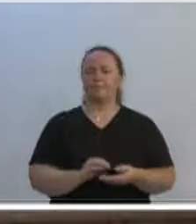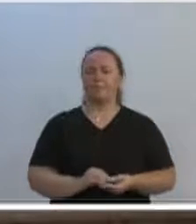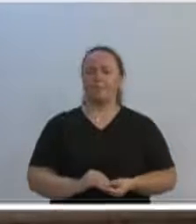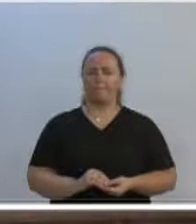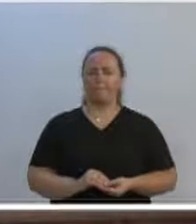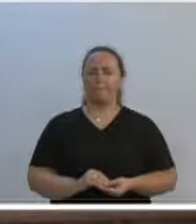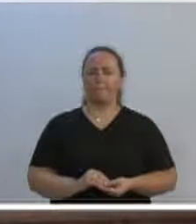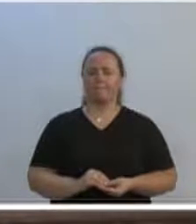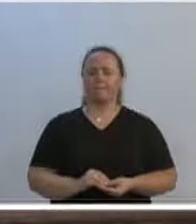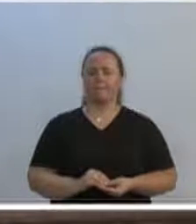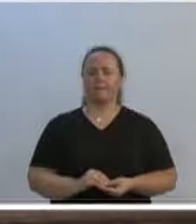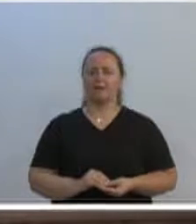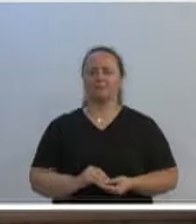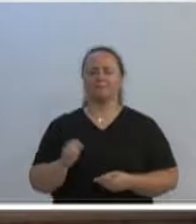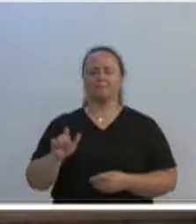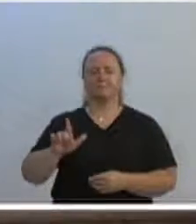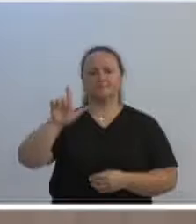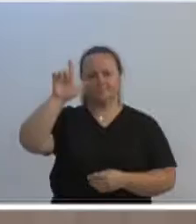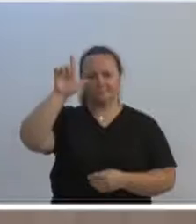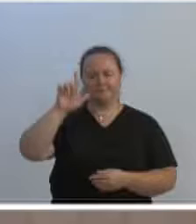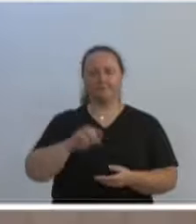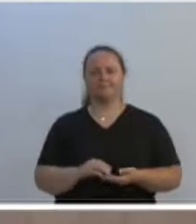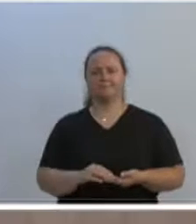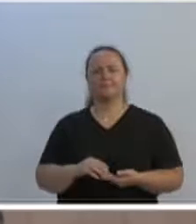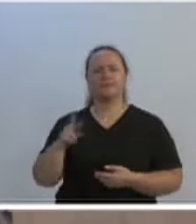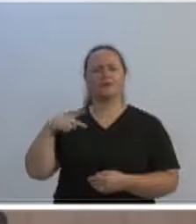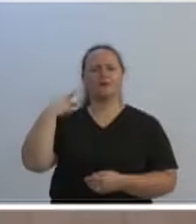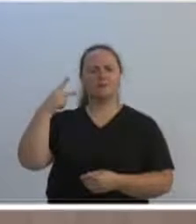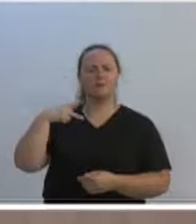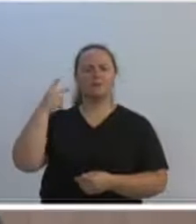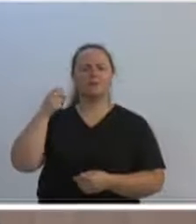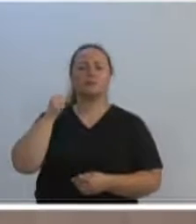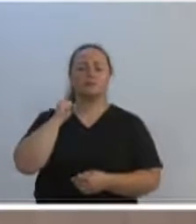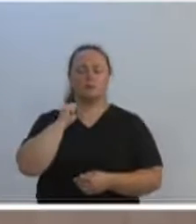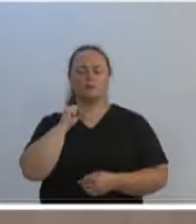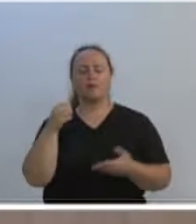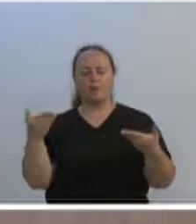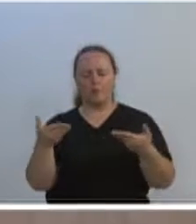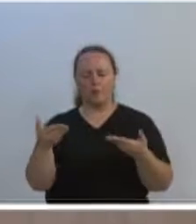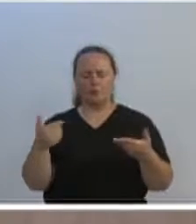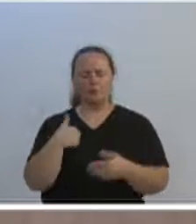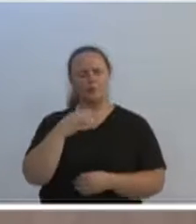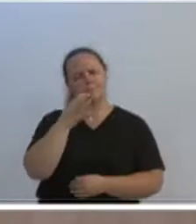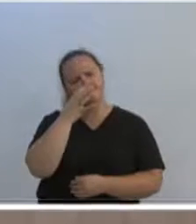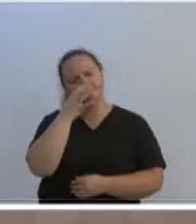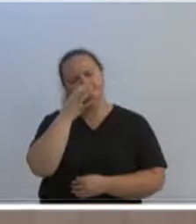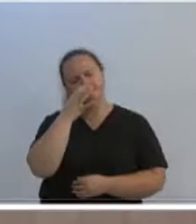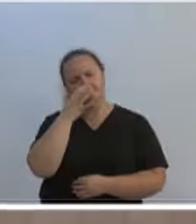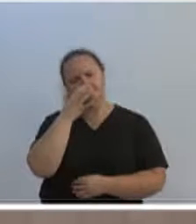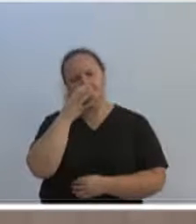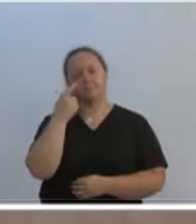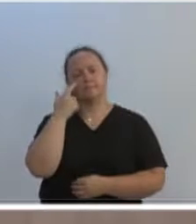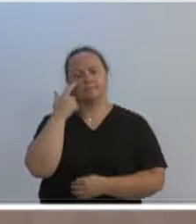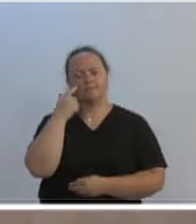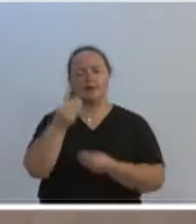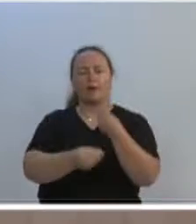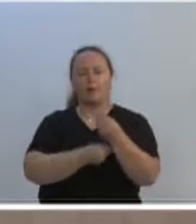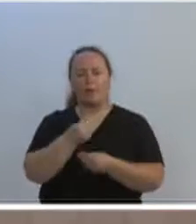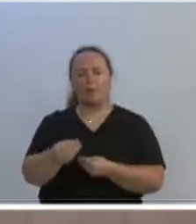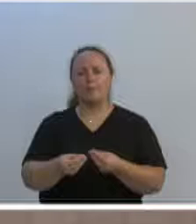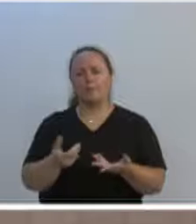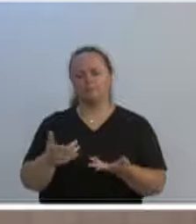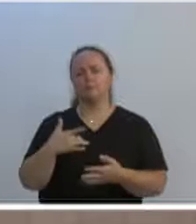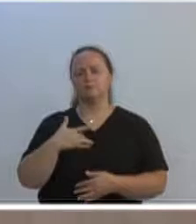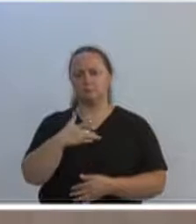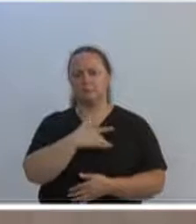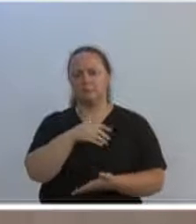orador, vereador Lenilson. Vereador Silvio, hoje a gente acompanhou aqui a apresentação da prestação de contas da Secretaria de